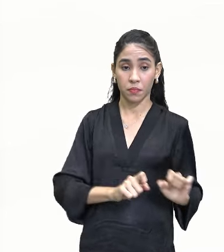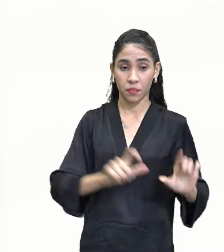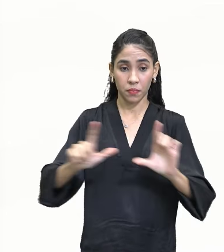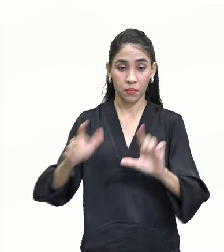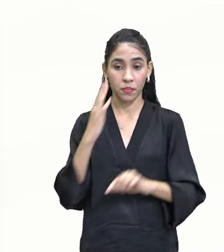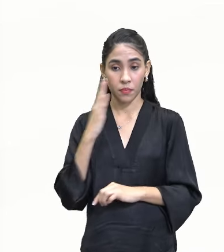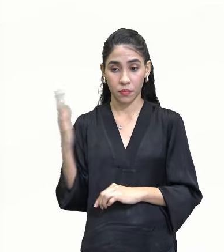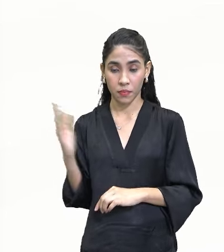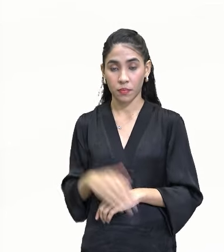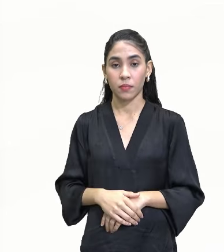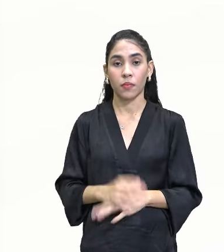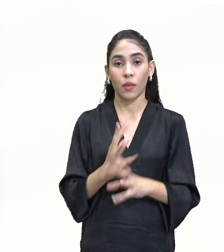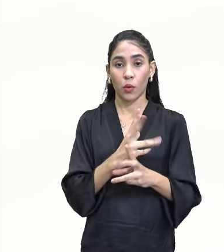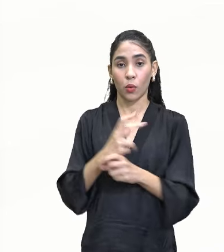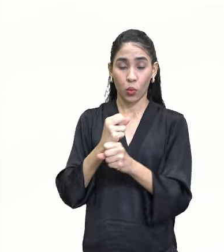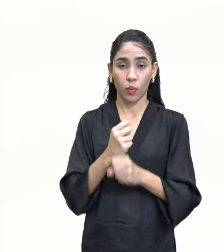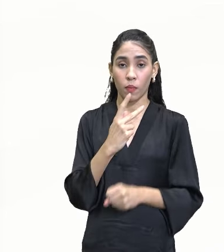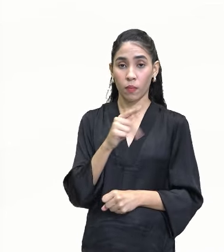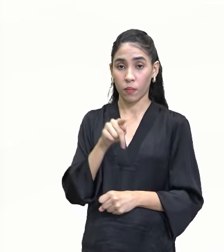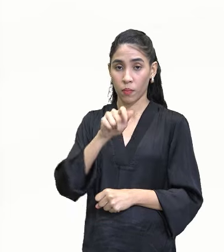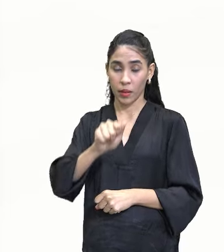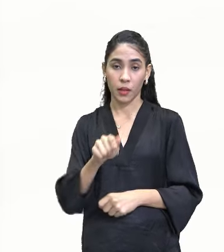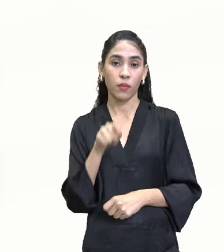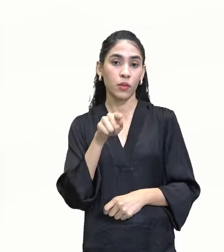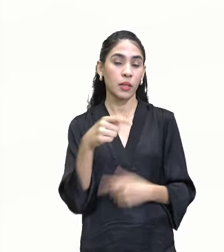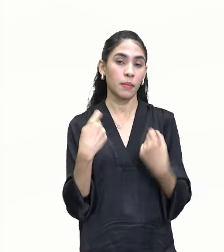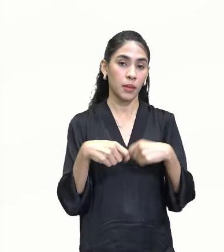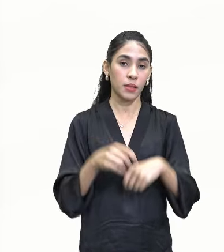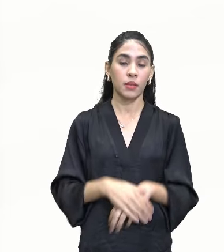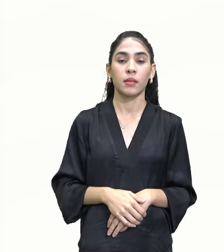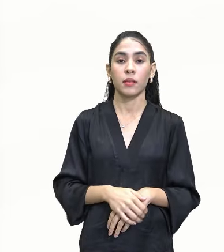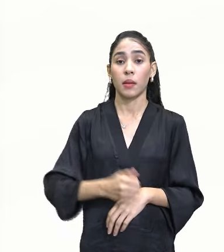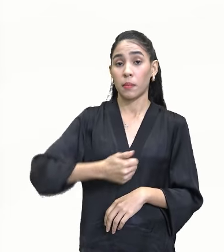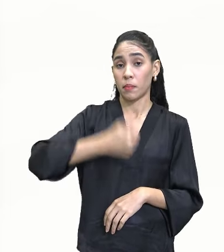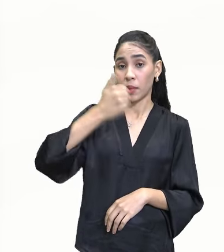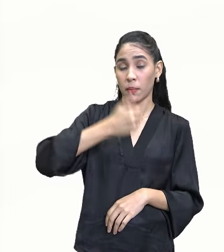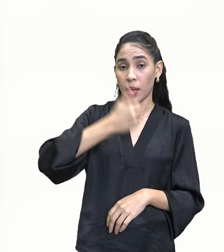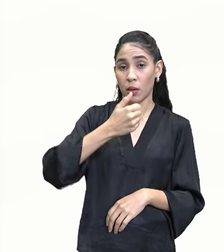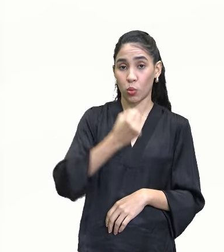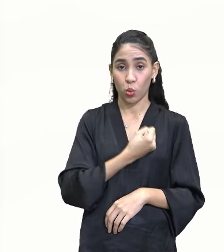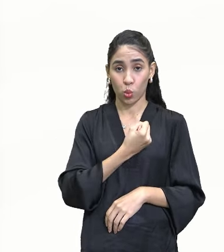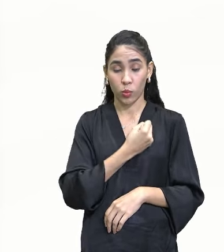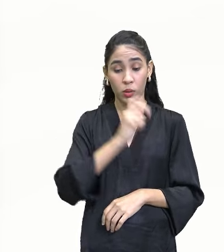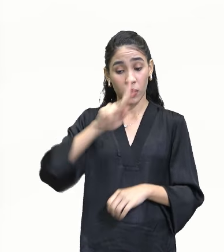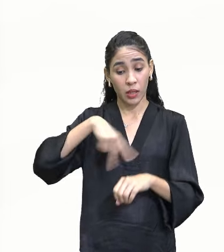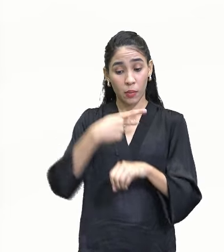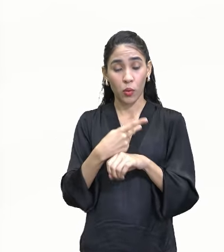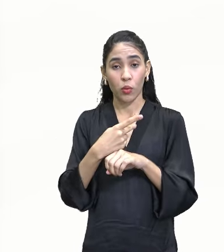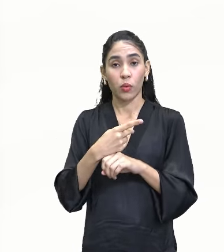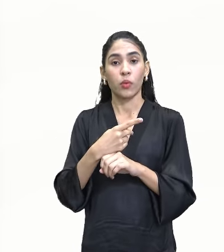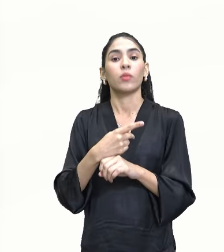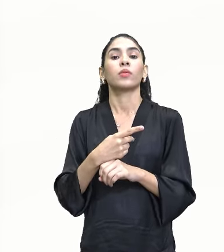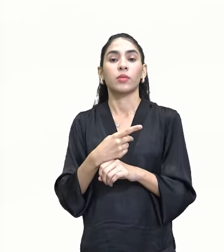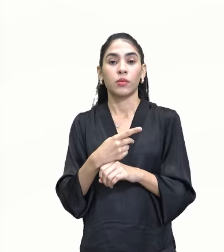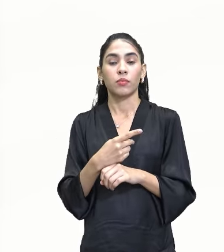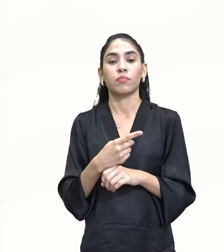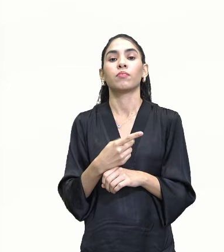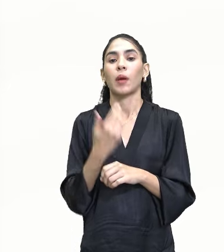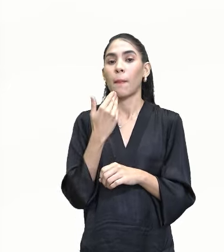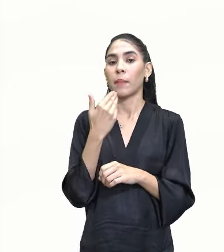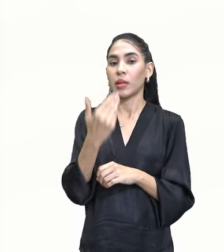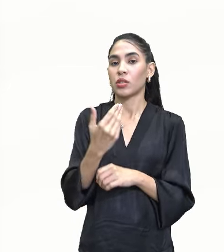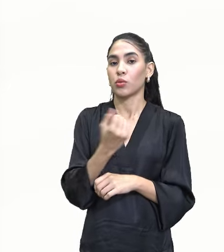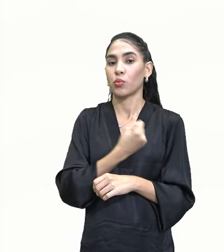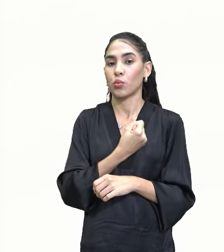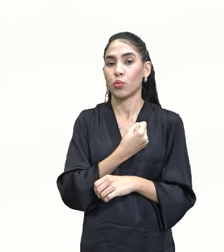anterior. Para a soma da PA, você precisa do primeiro termo mais o termo que está pedindo, tá? A